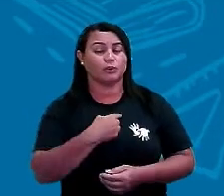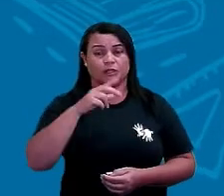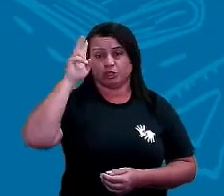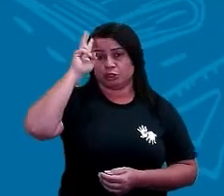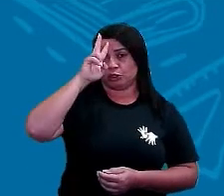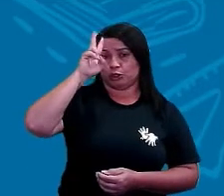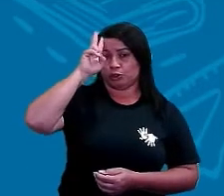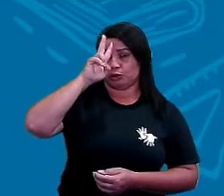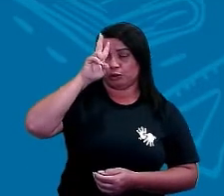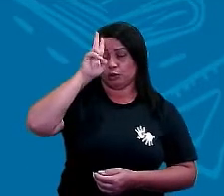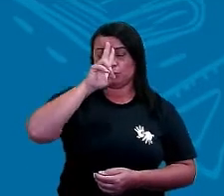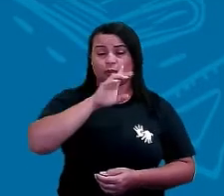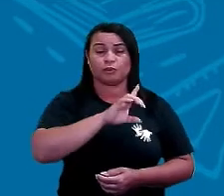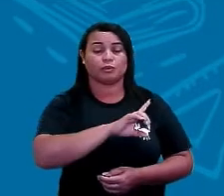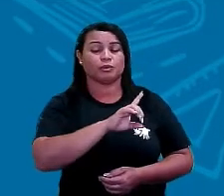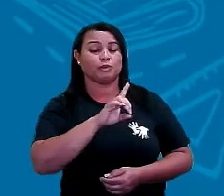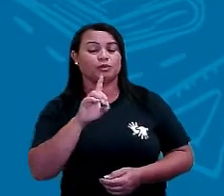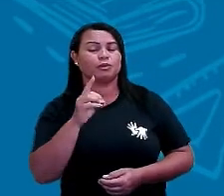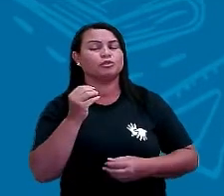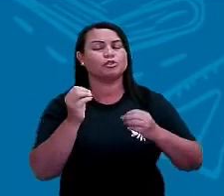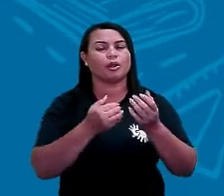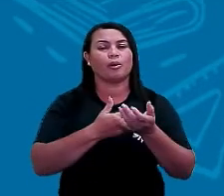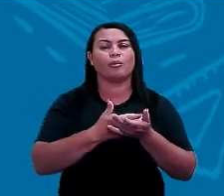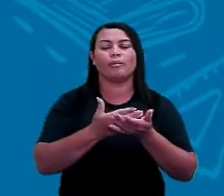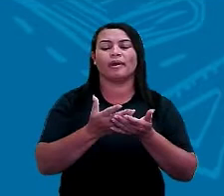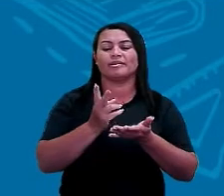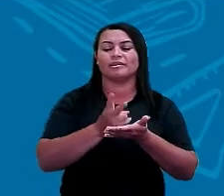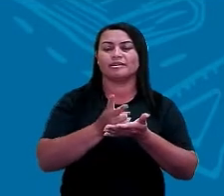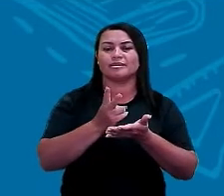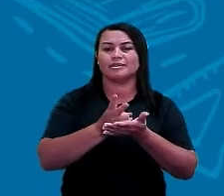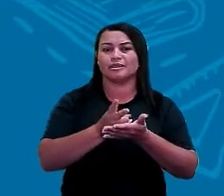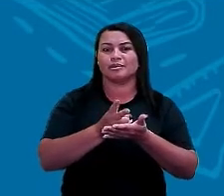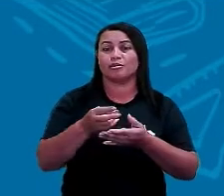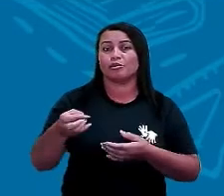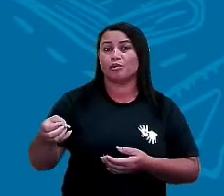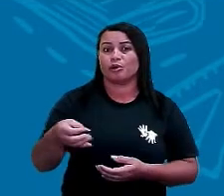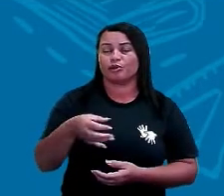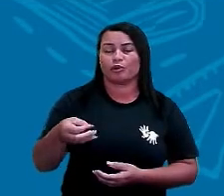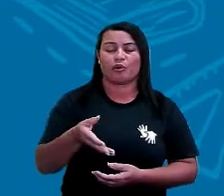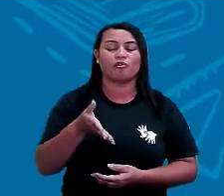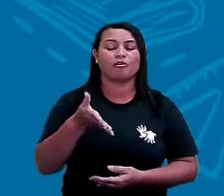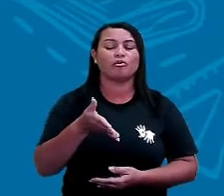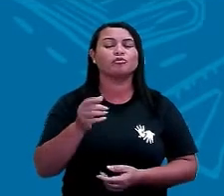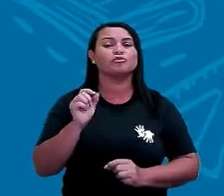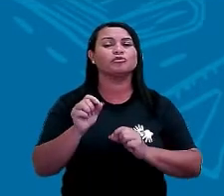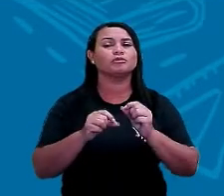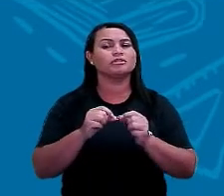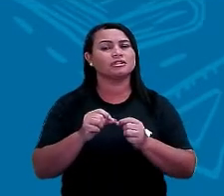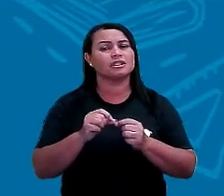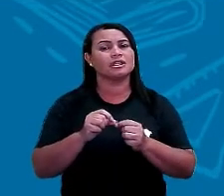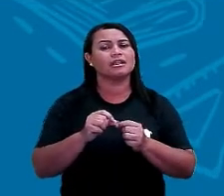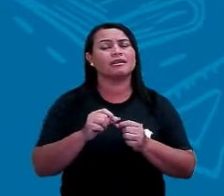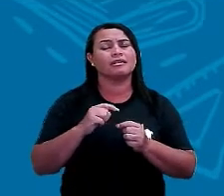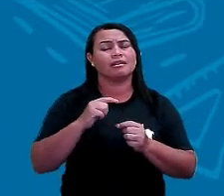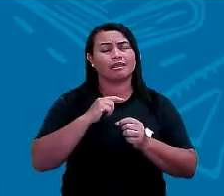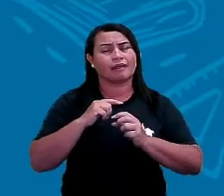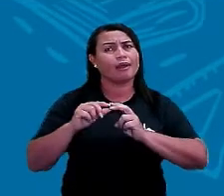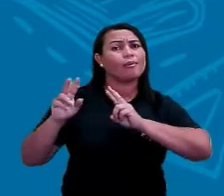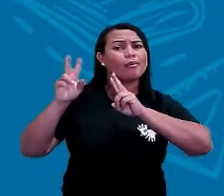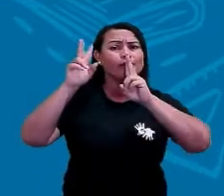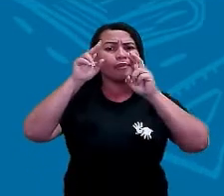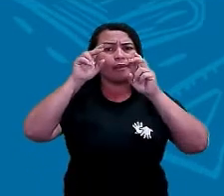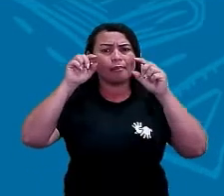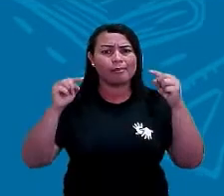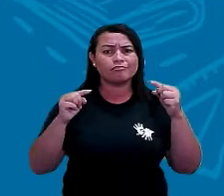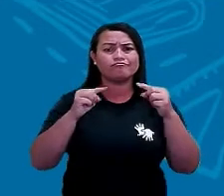gente sempre começa as nossas aulas com uma história nova. E a história que eu trouxe hoje tem a ver com a nossa aula de